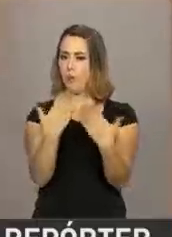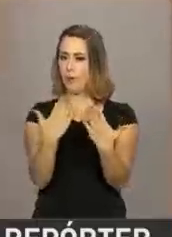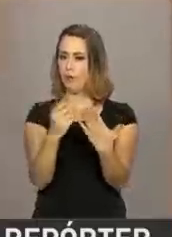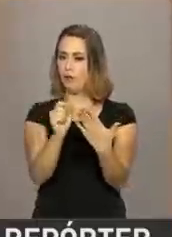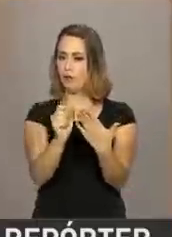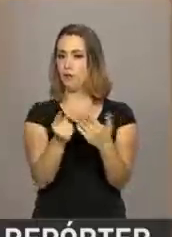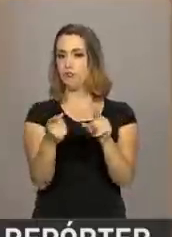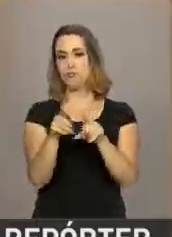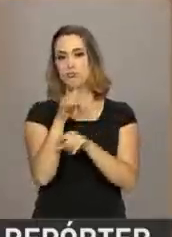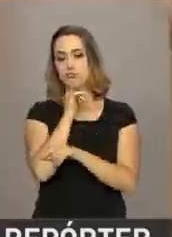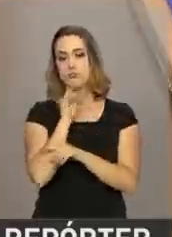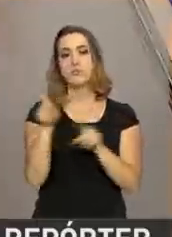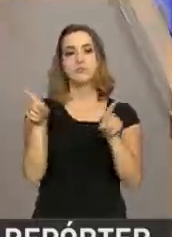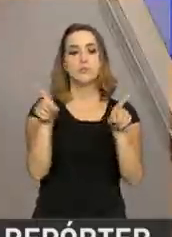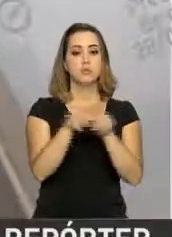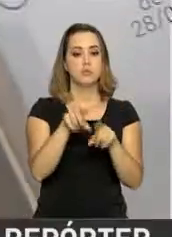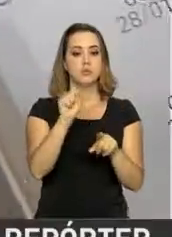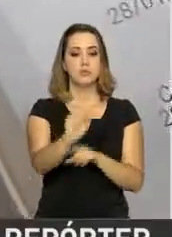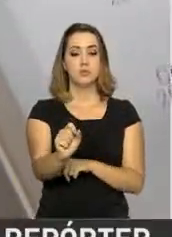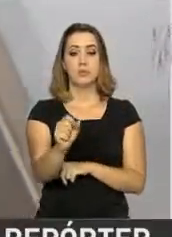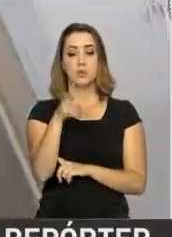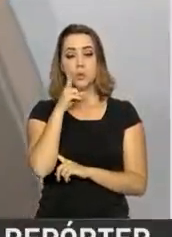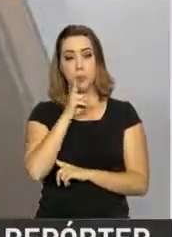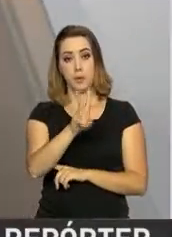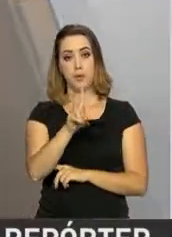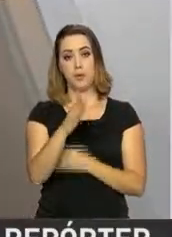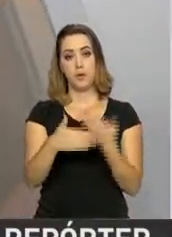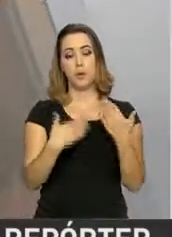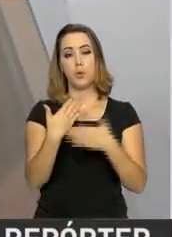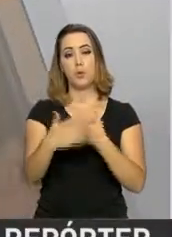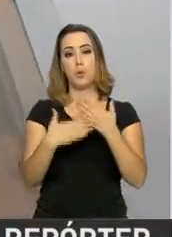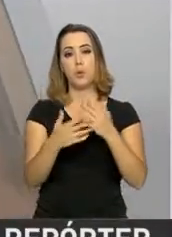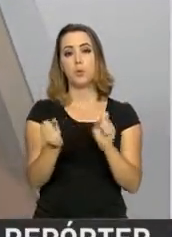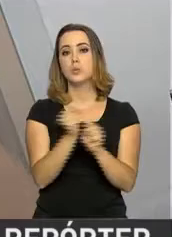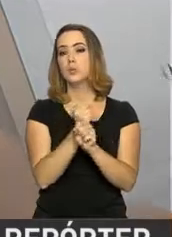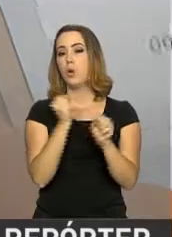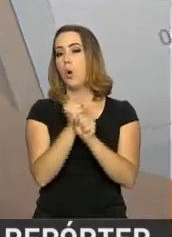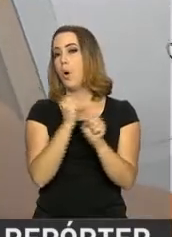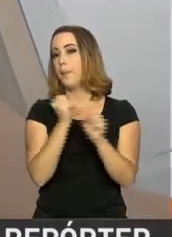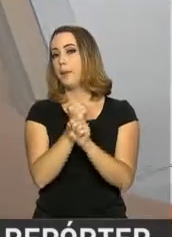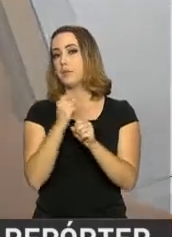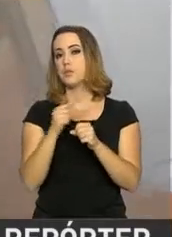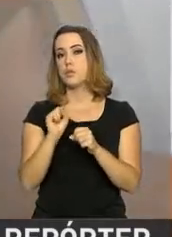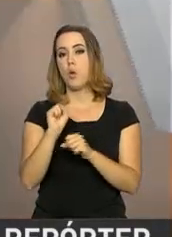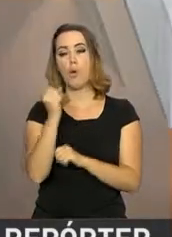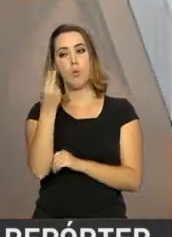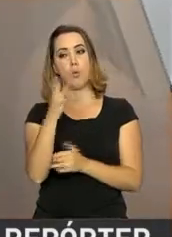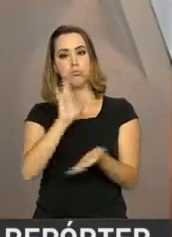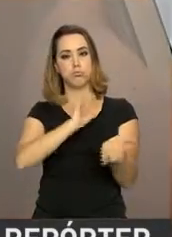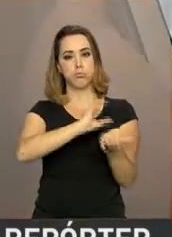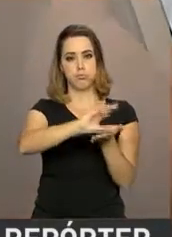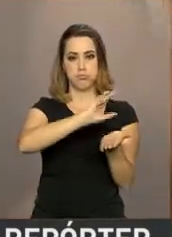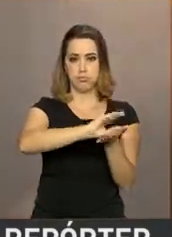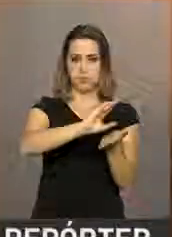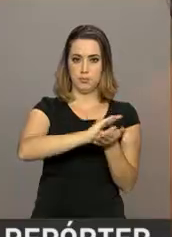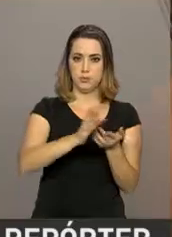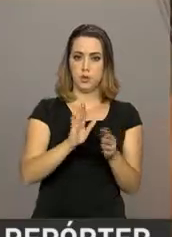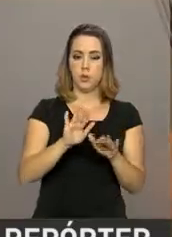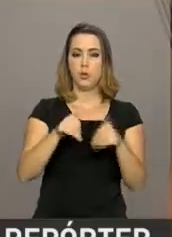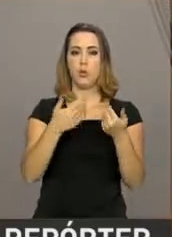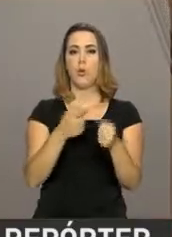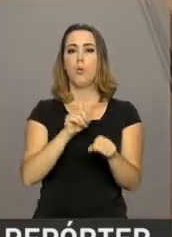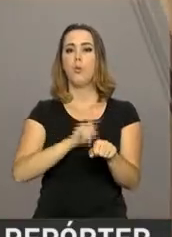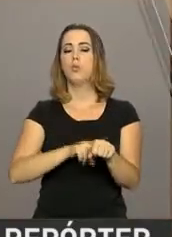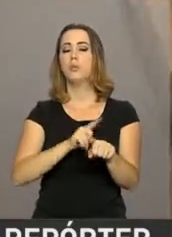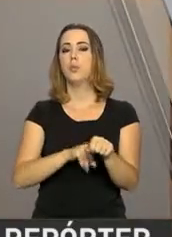possível por meio do aplicativo é acompanhar o andamento de determinada das obras o repasse de dinheiro público e estágio em que ele se